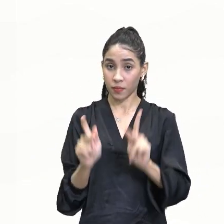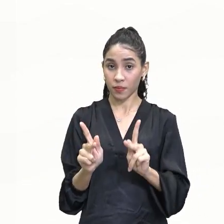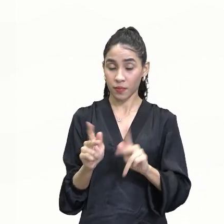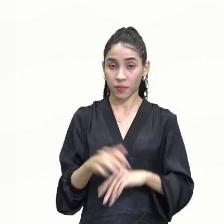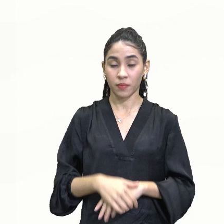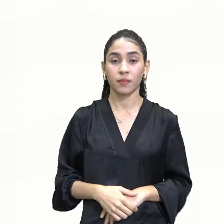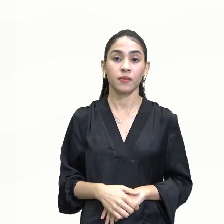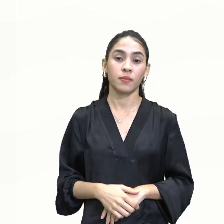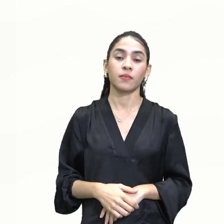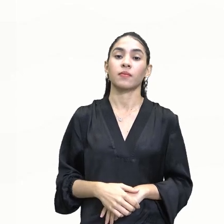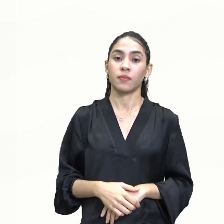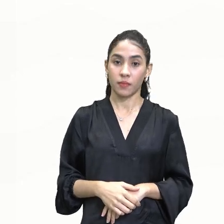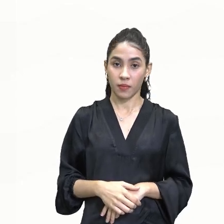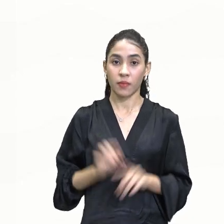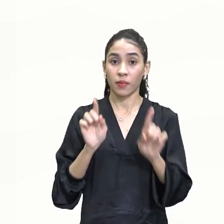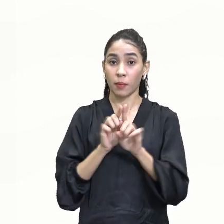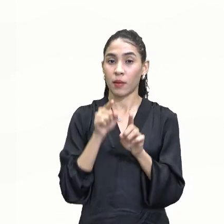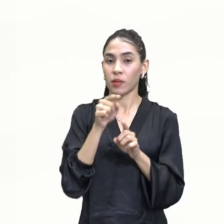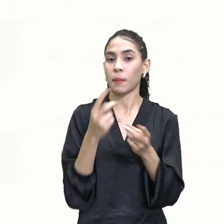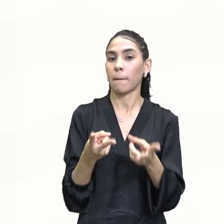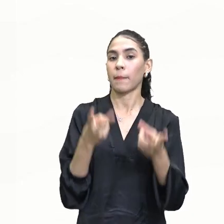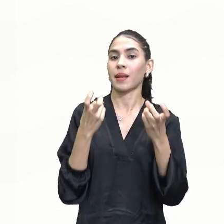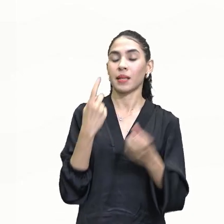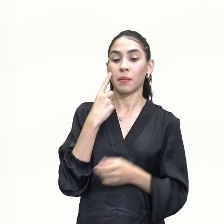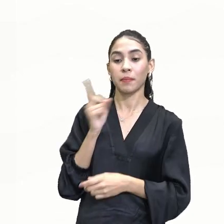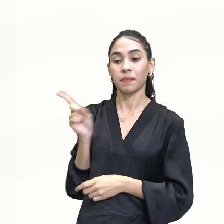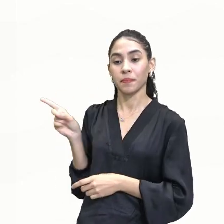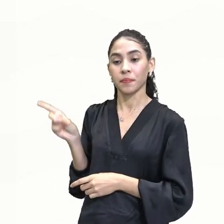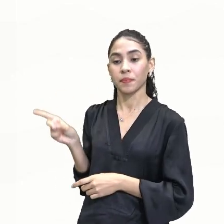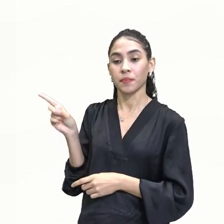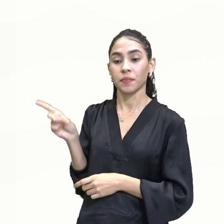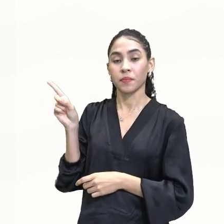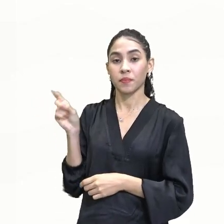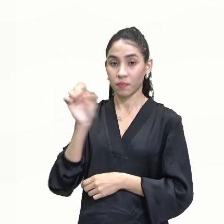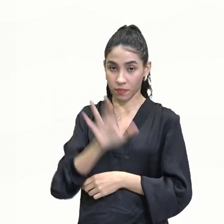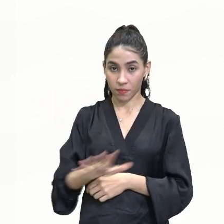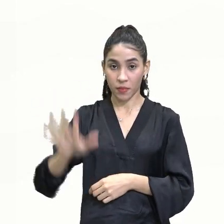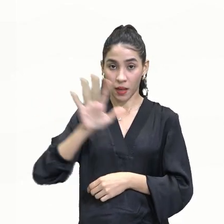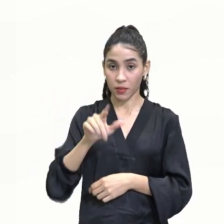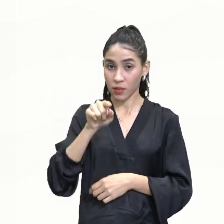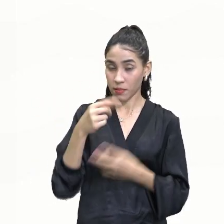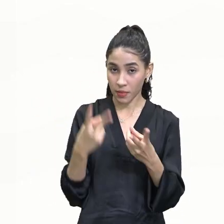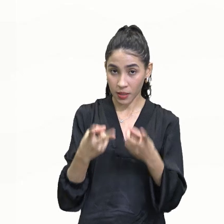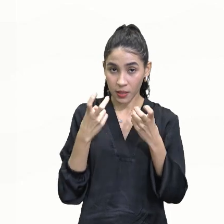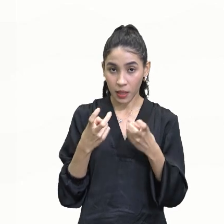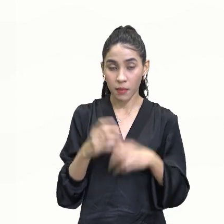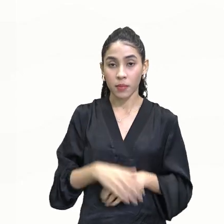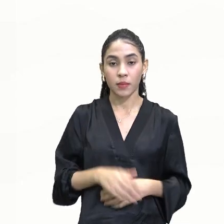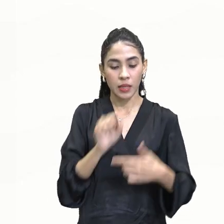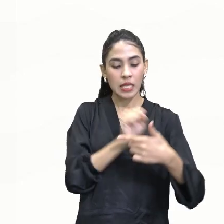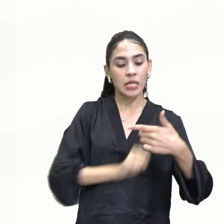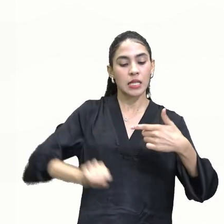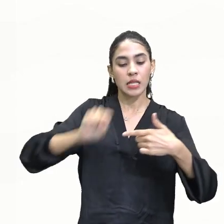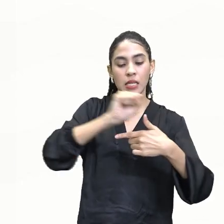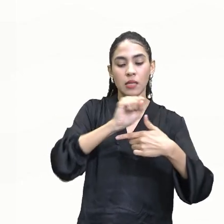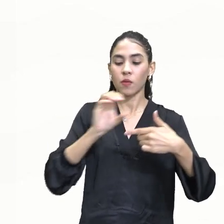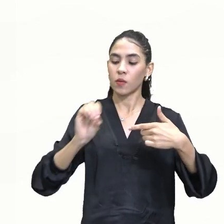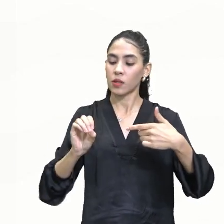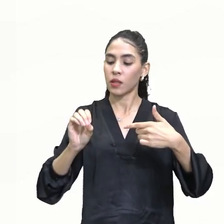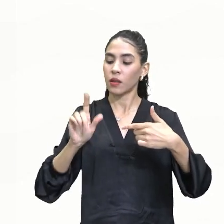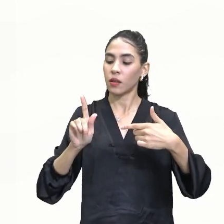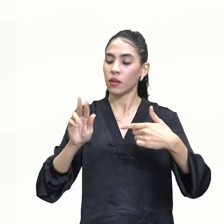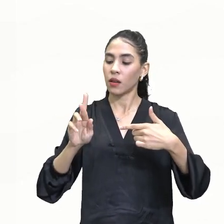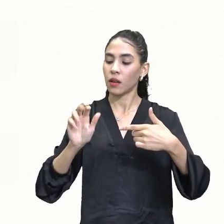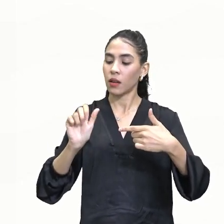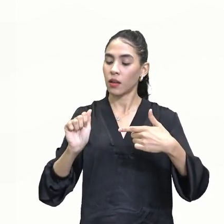bem? Tanto que, observando aqui ainda a imagem, você observa que o seno de 0 grau, é o que está bem